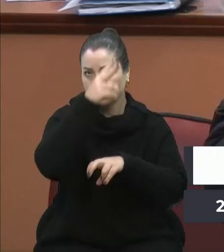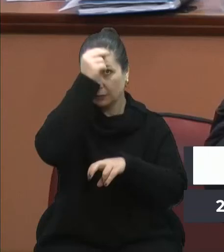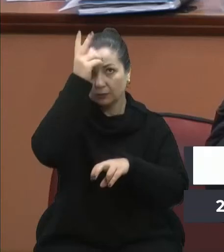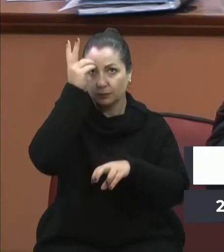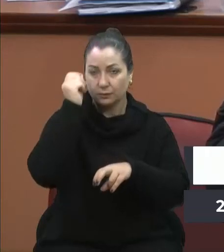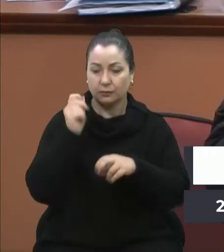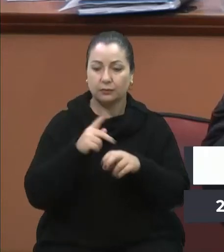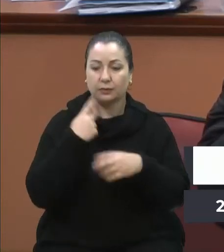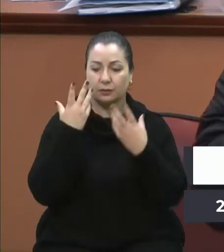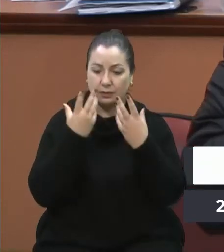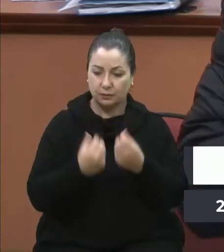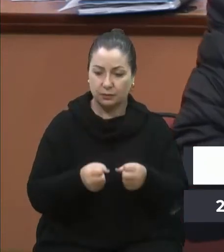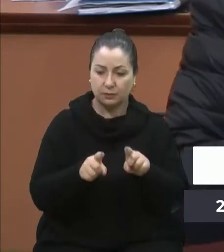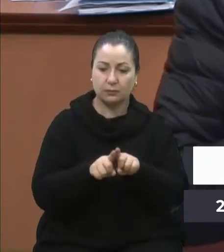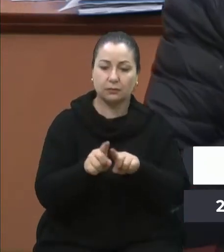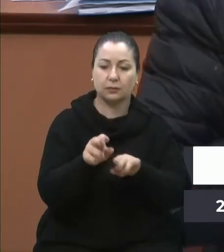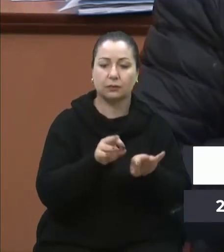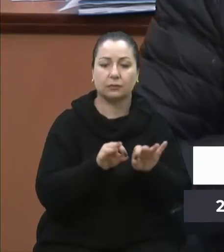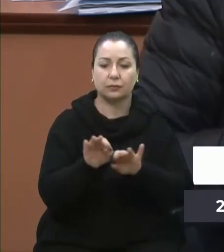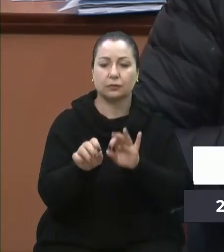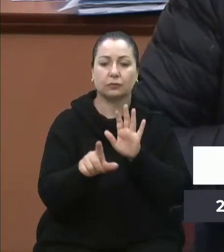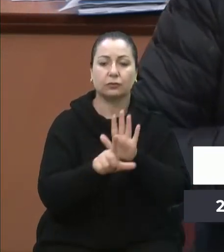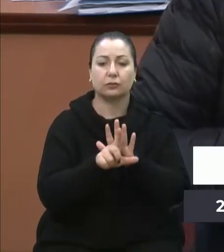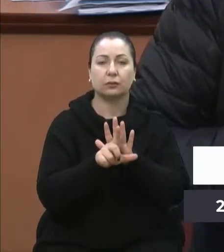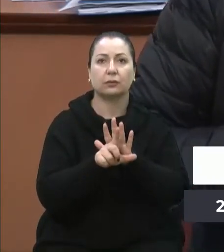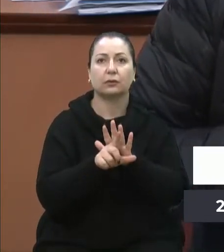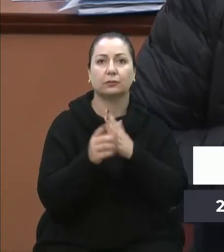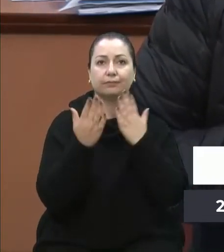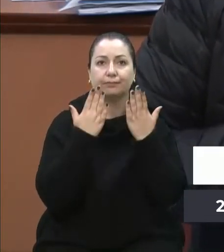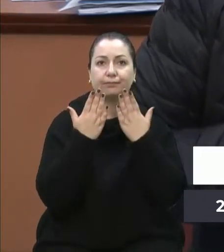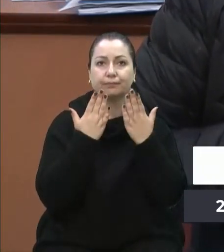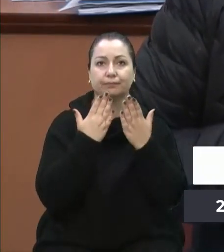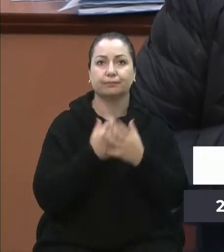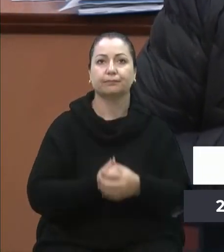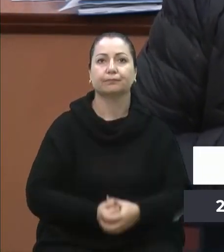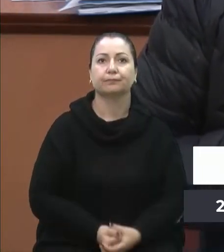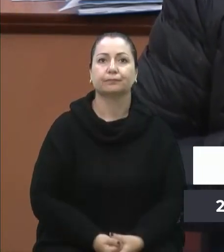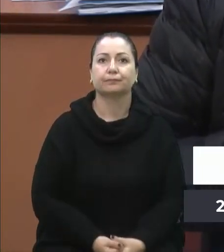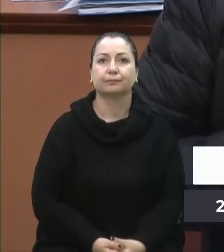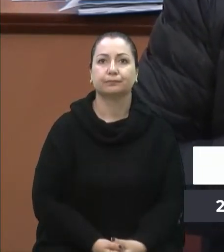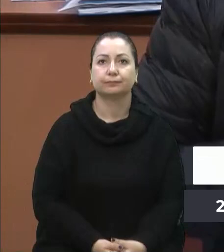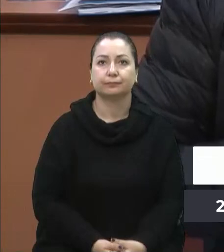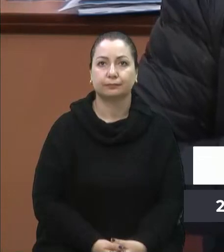manifesta-se de forma favorável ao projeto de lei em análise.